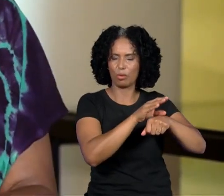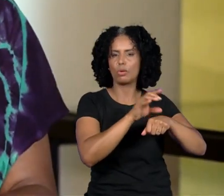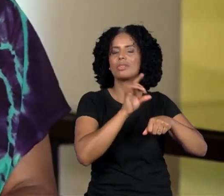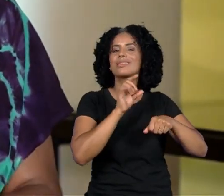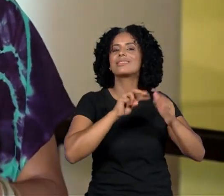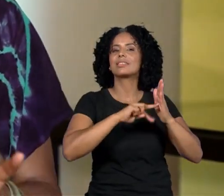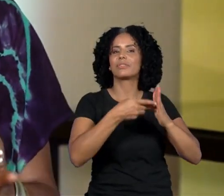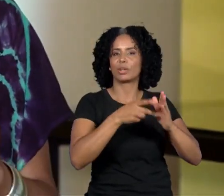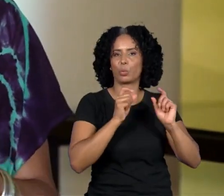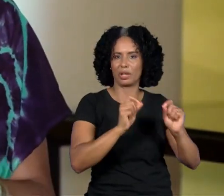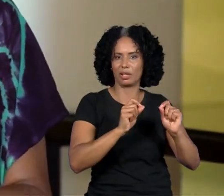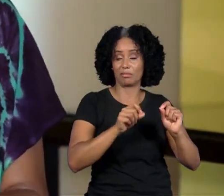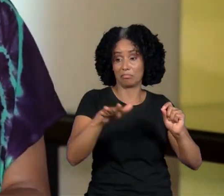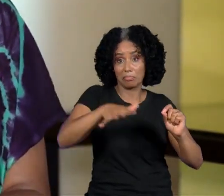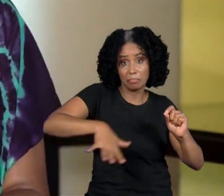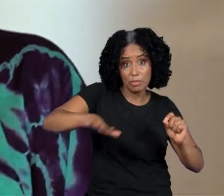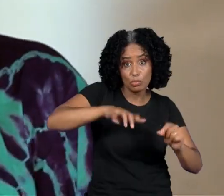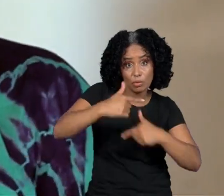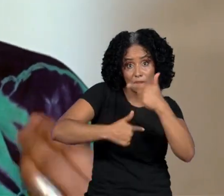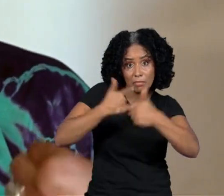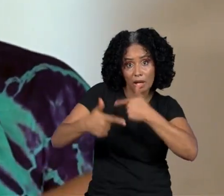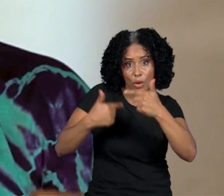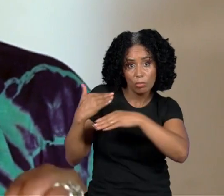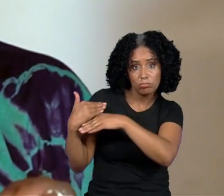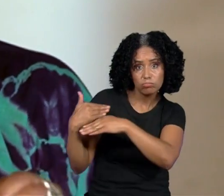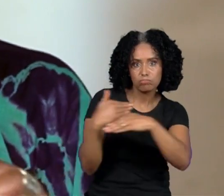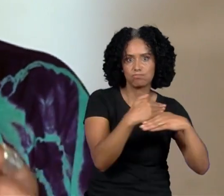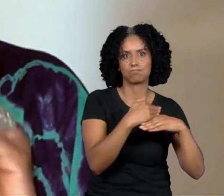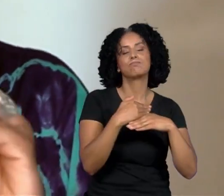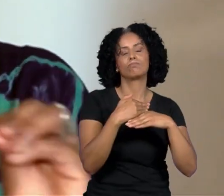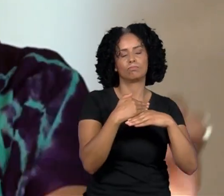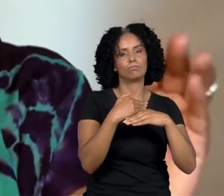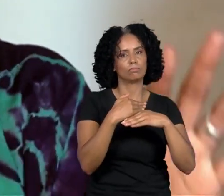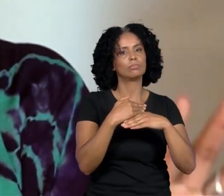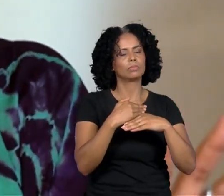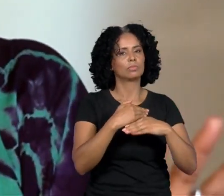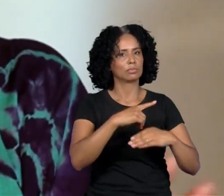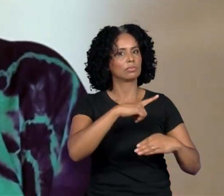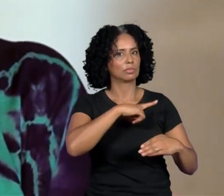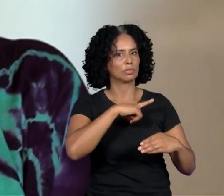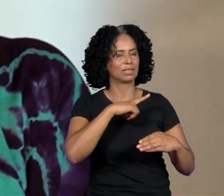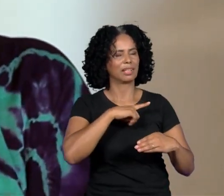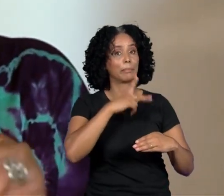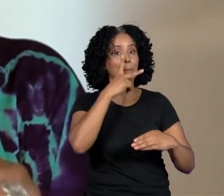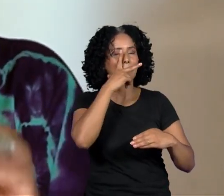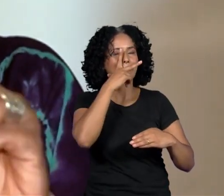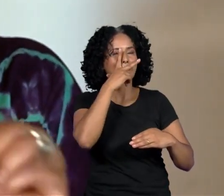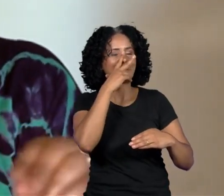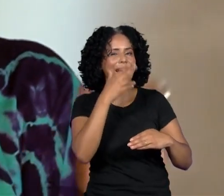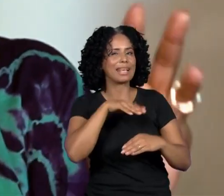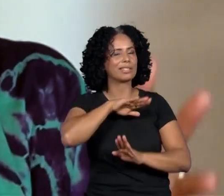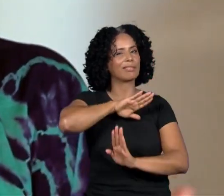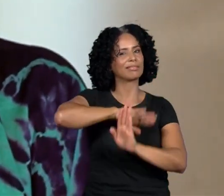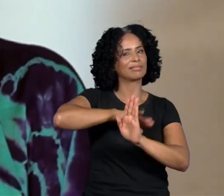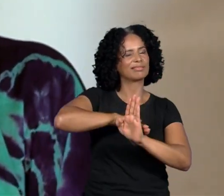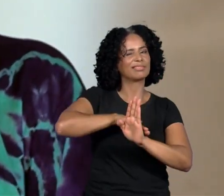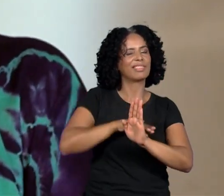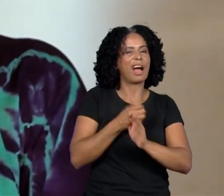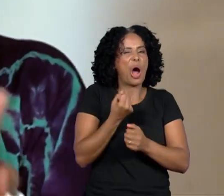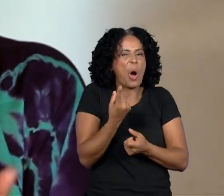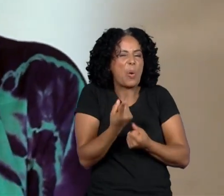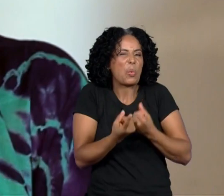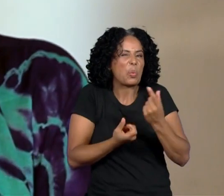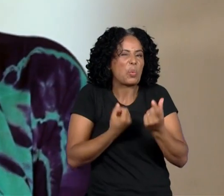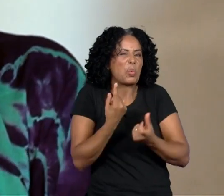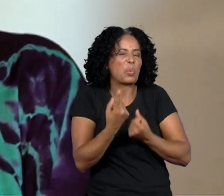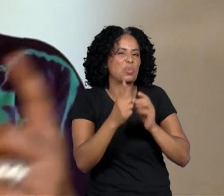equipara todos os trabalhadores. Ele vem justamente de forma muito mitigada. Só alguns direitos. Qual é